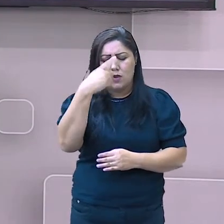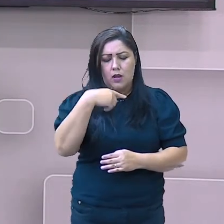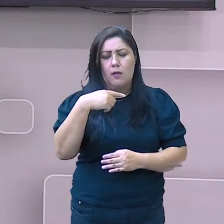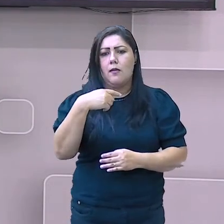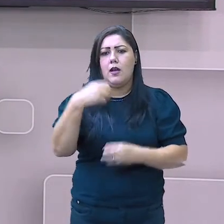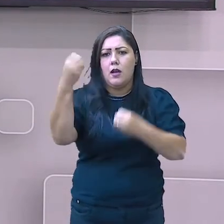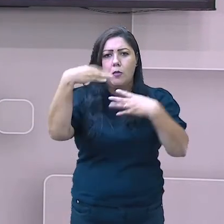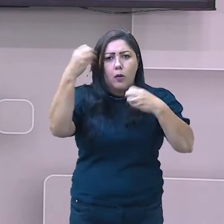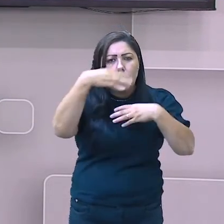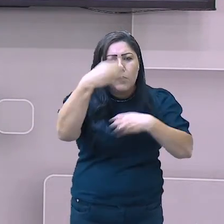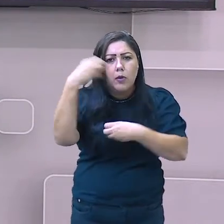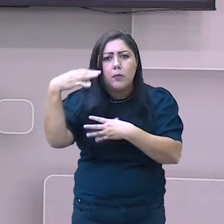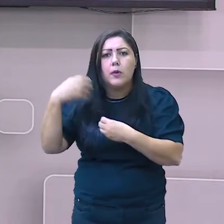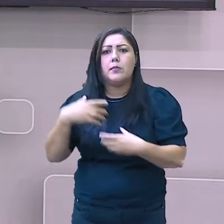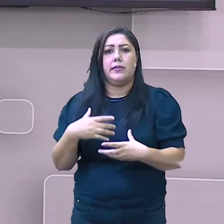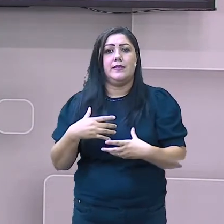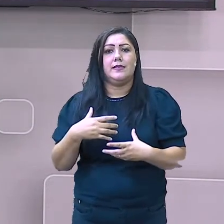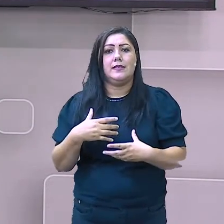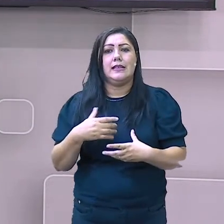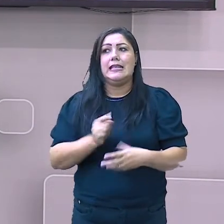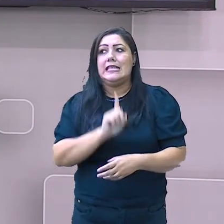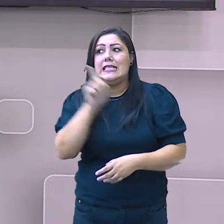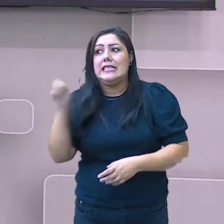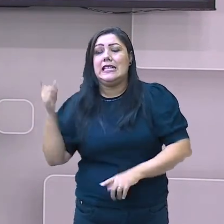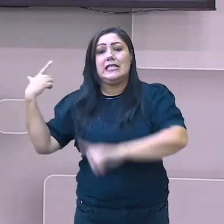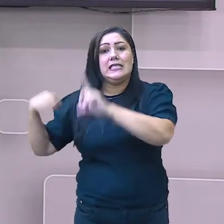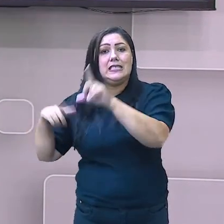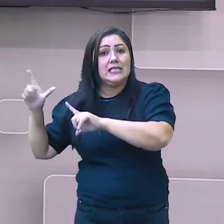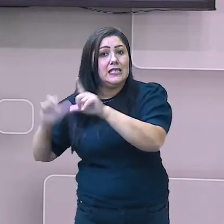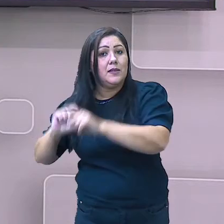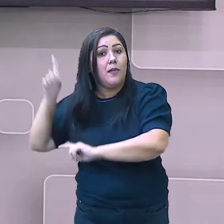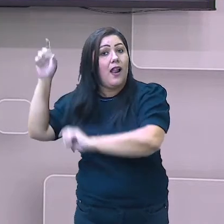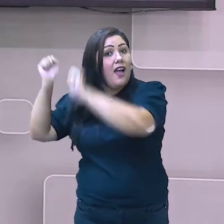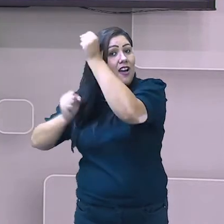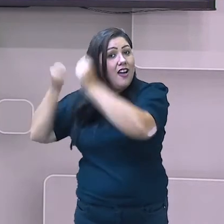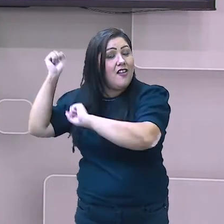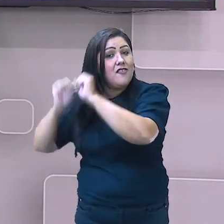a trabalhar numa fábrica para produzir